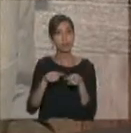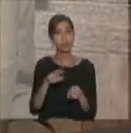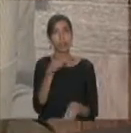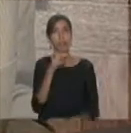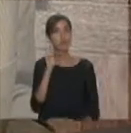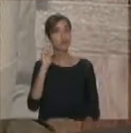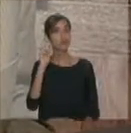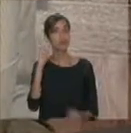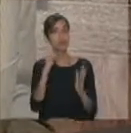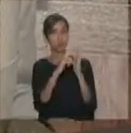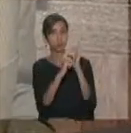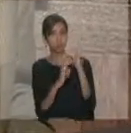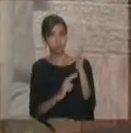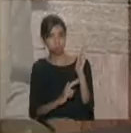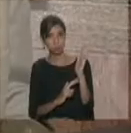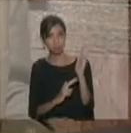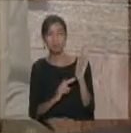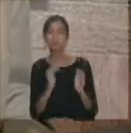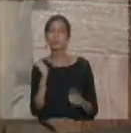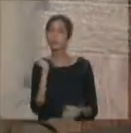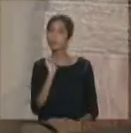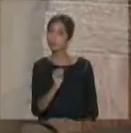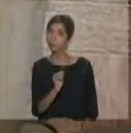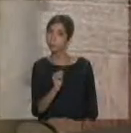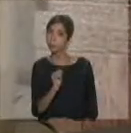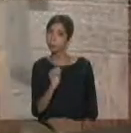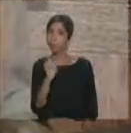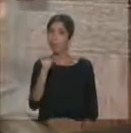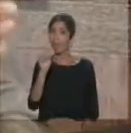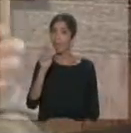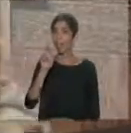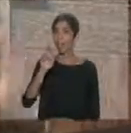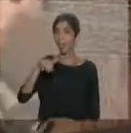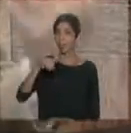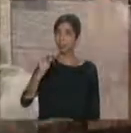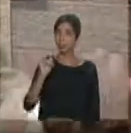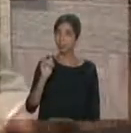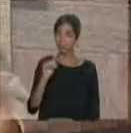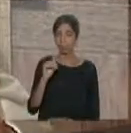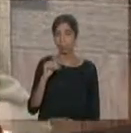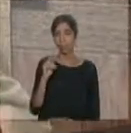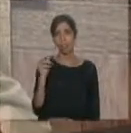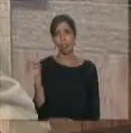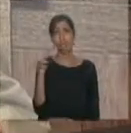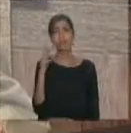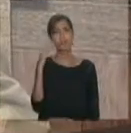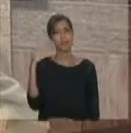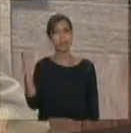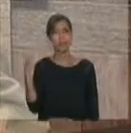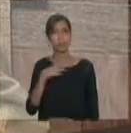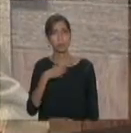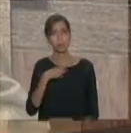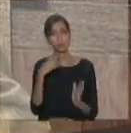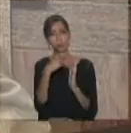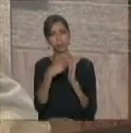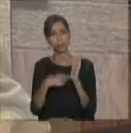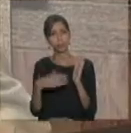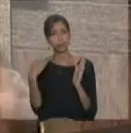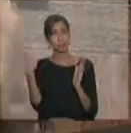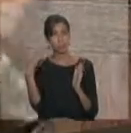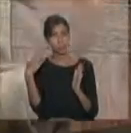redator-chefe e dizer: Ari Oswaldo Matos, é um escritor famoso na Bahia, naquele